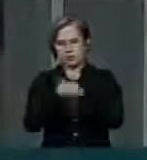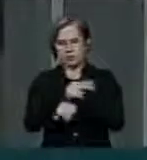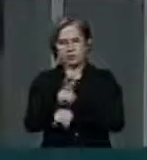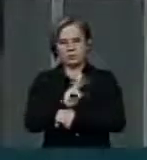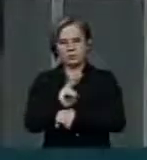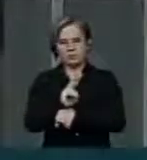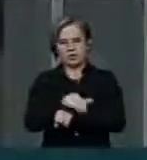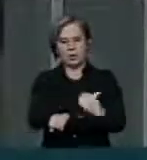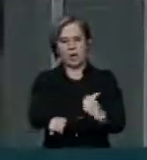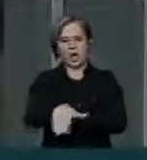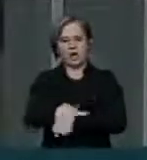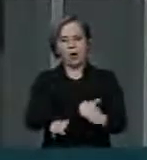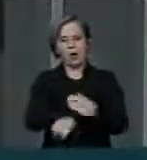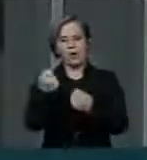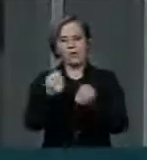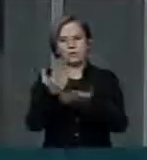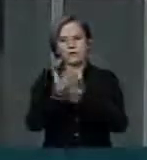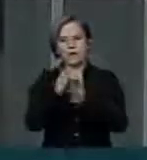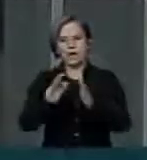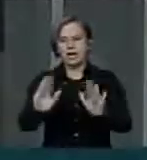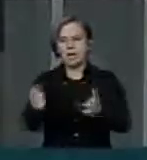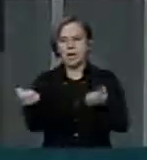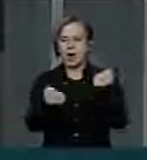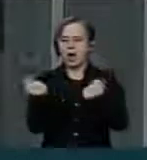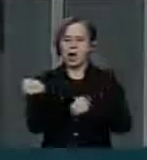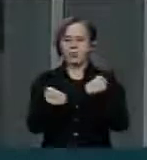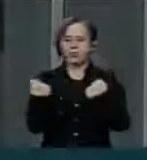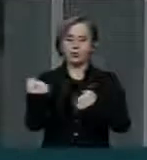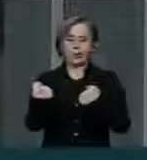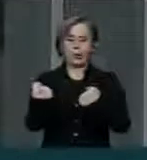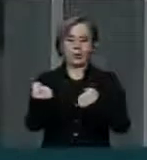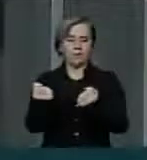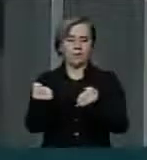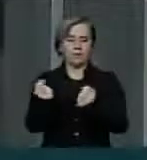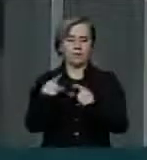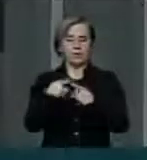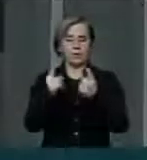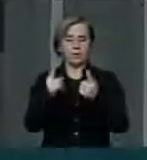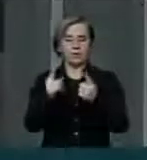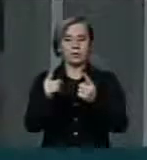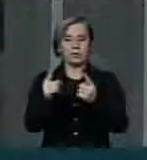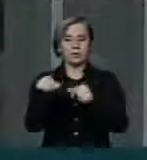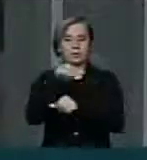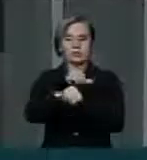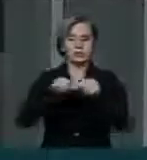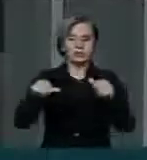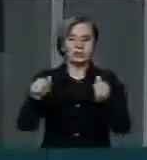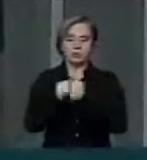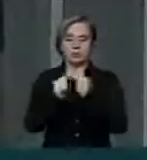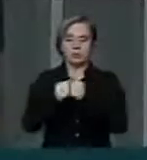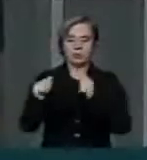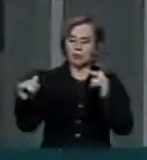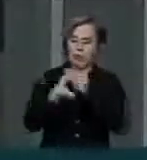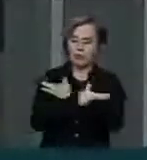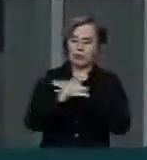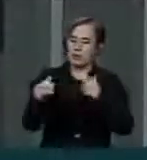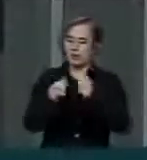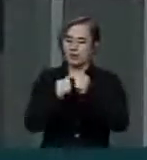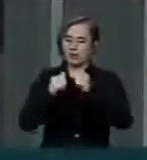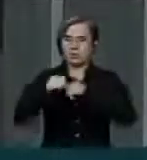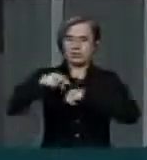tem de deixar de ser dos automóveis para ser transporte. E terminando, eu queria dizer para vocês o